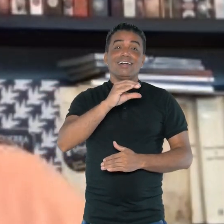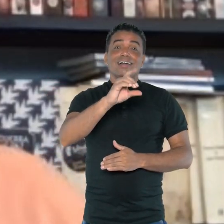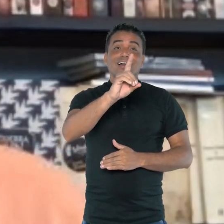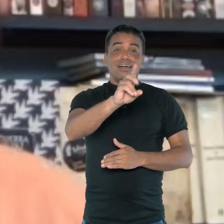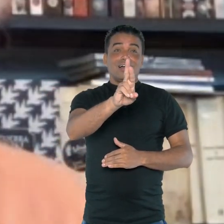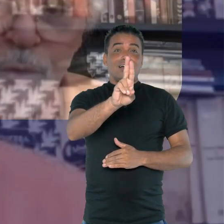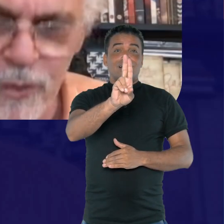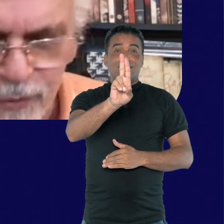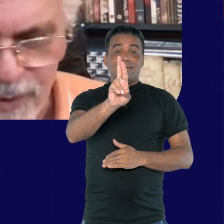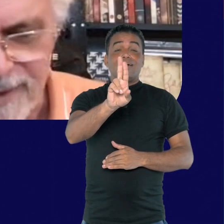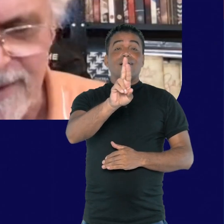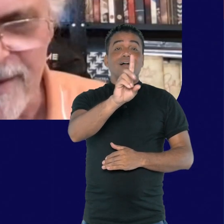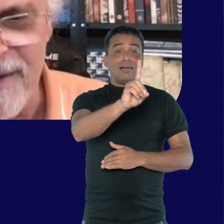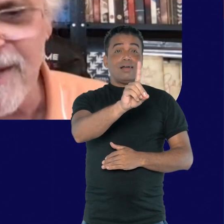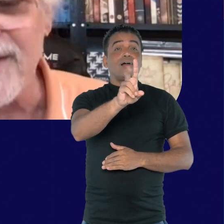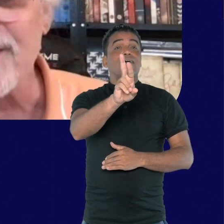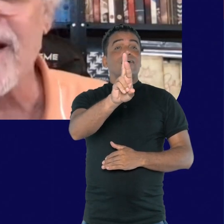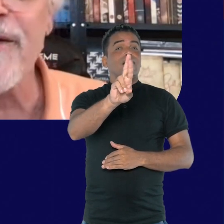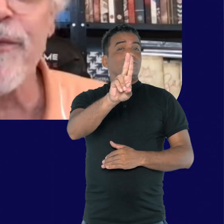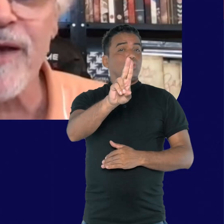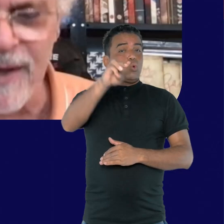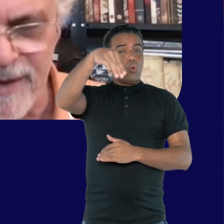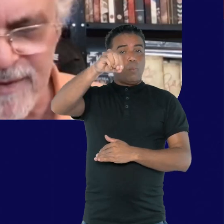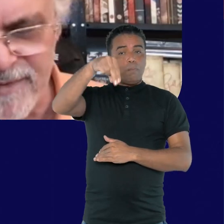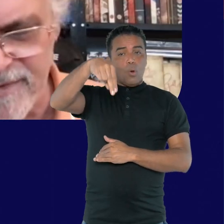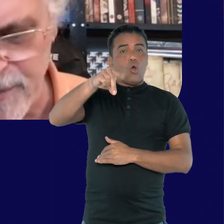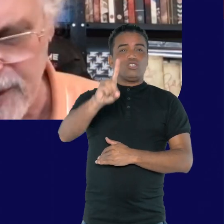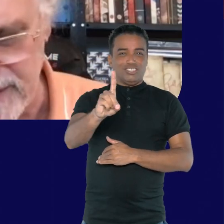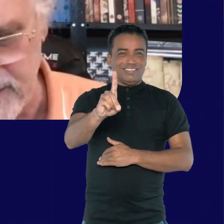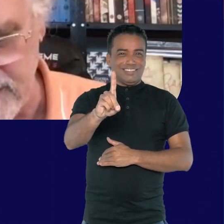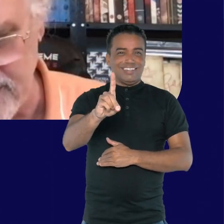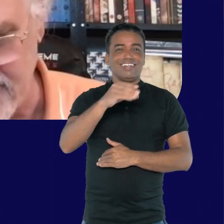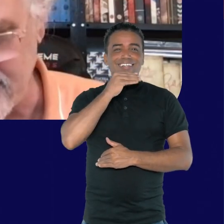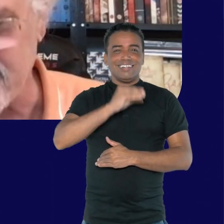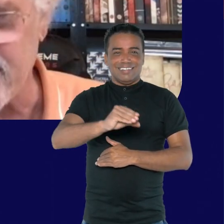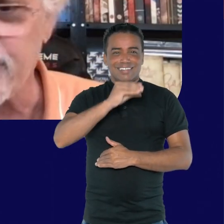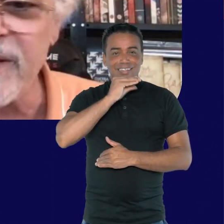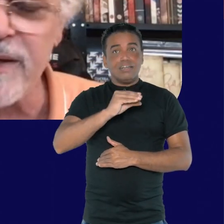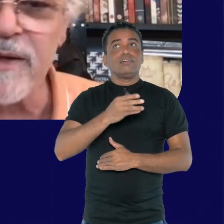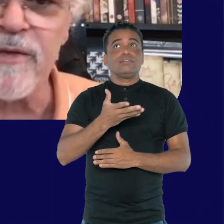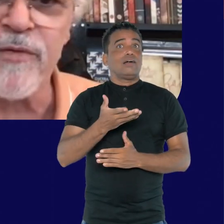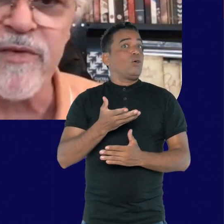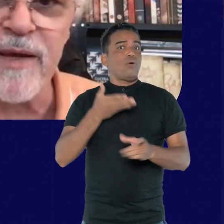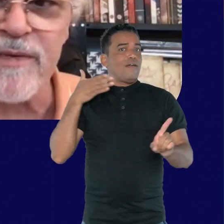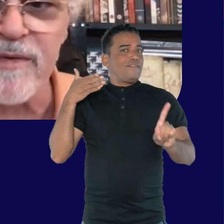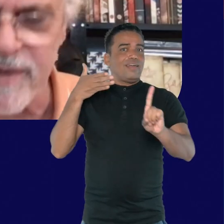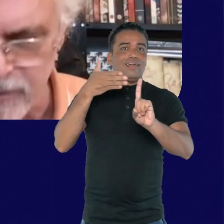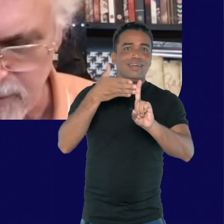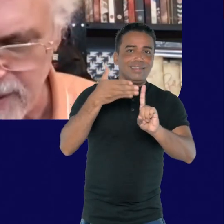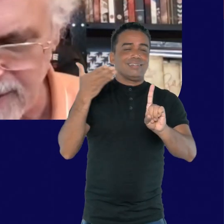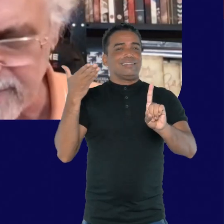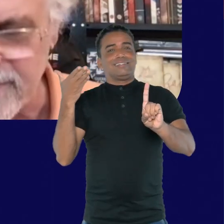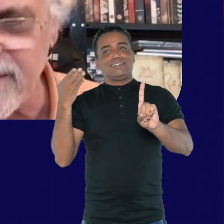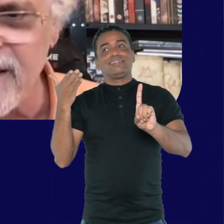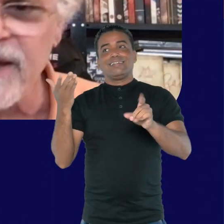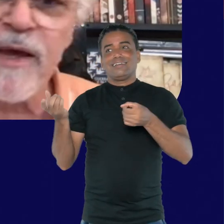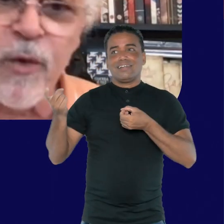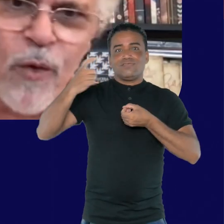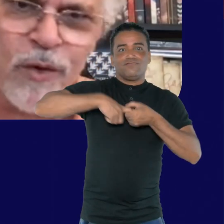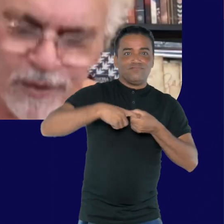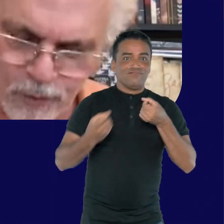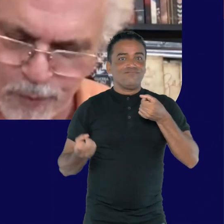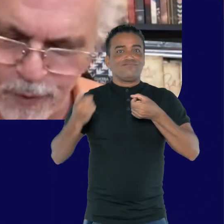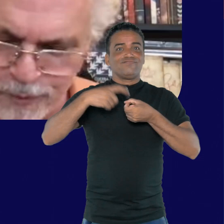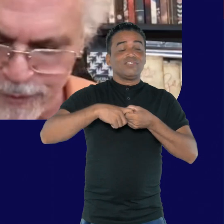assim, há um jogo aí de referências a partir dessas epígrafes, dessas retomadas,